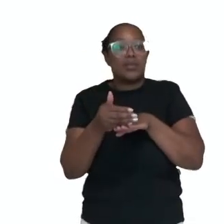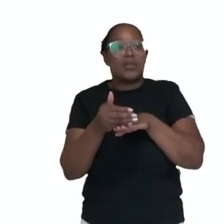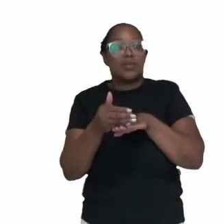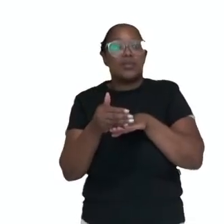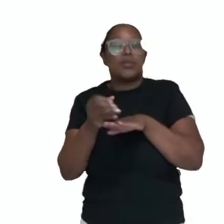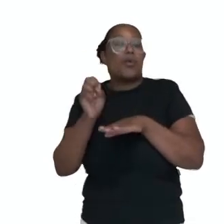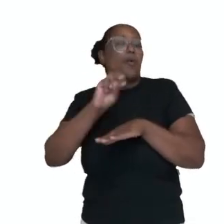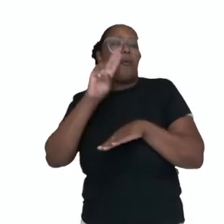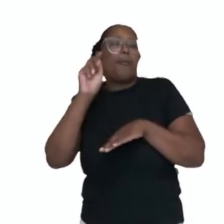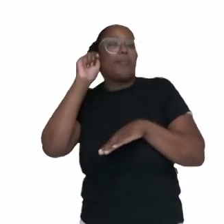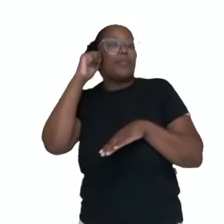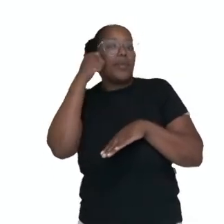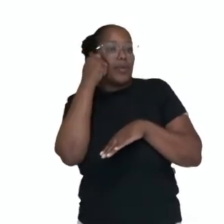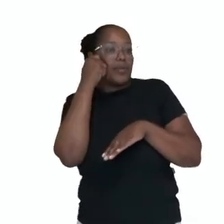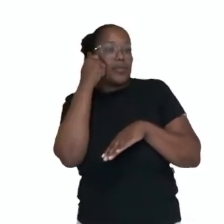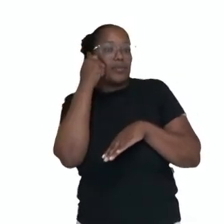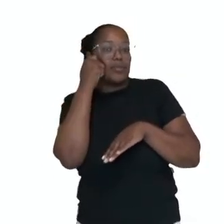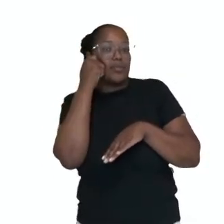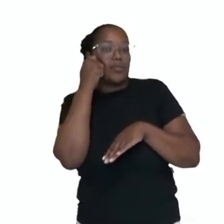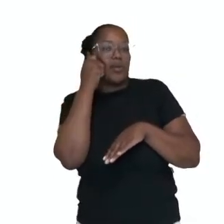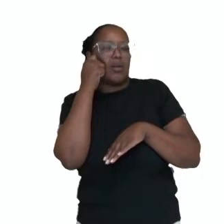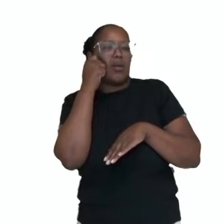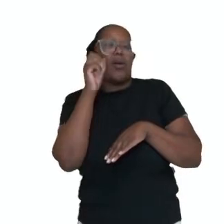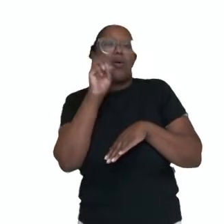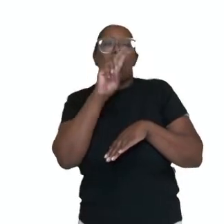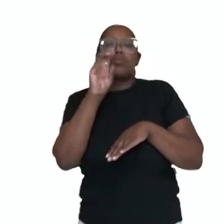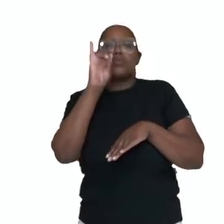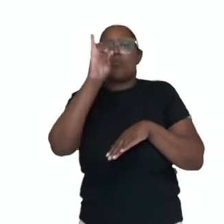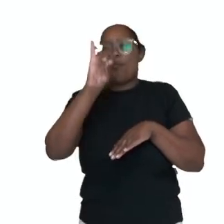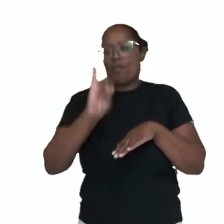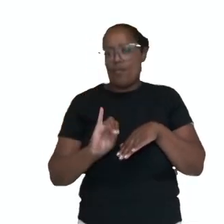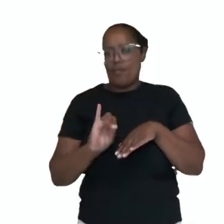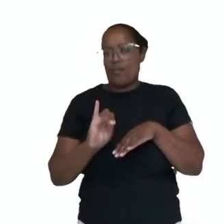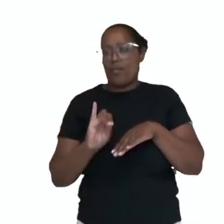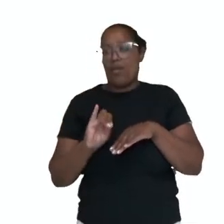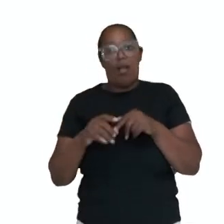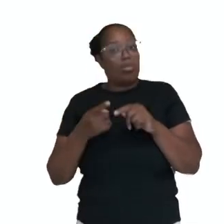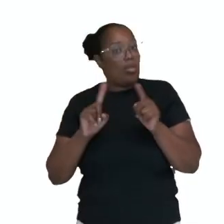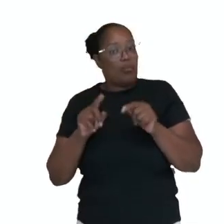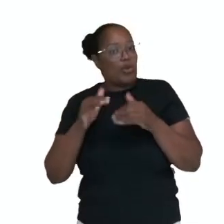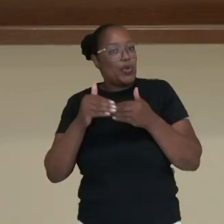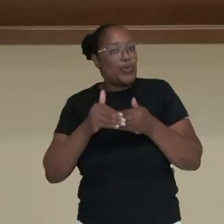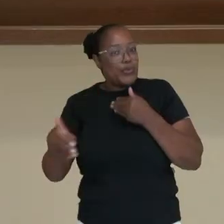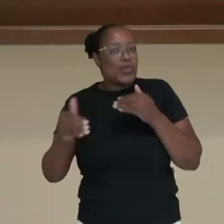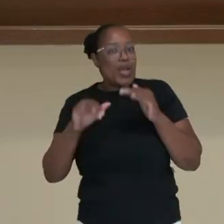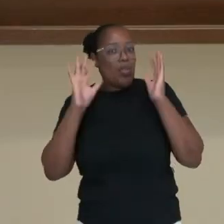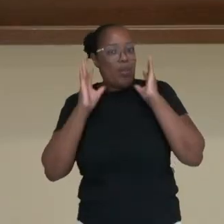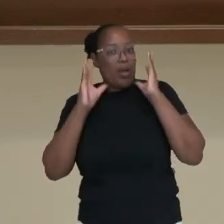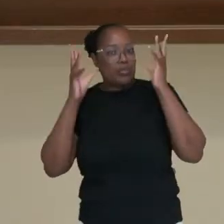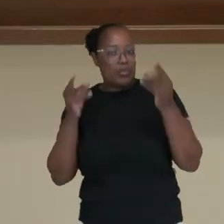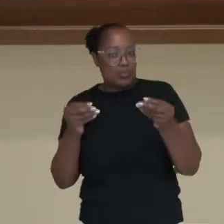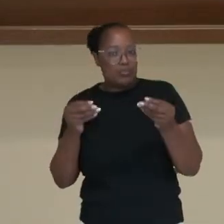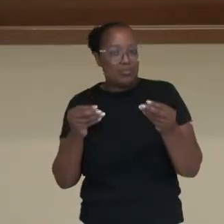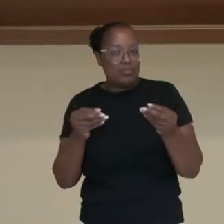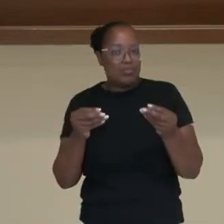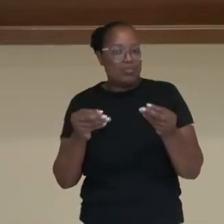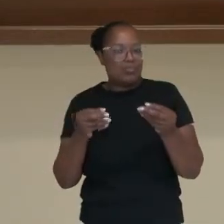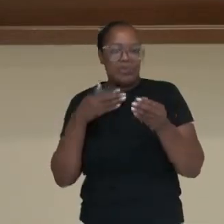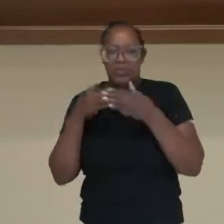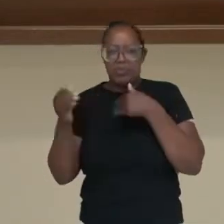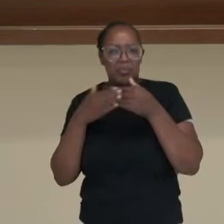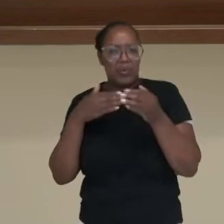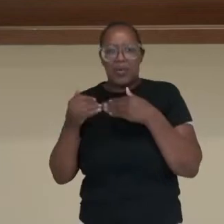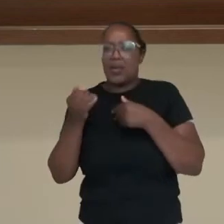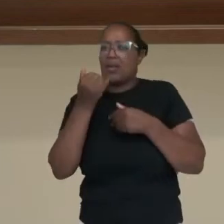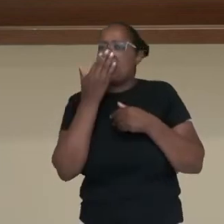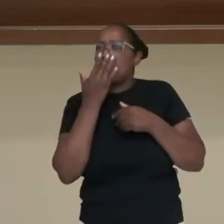for preto, se um cavalo for magro, ele vai deixar de ser cavalo? Claro que não, né? O cavalo pode ser branco, pode